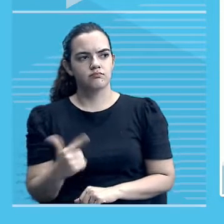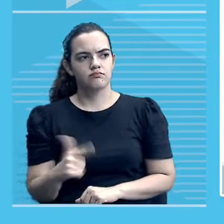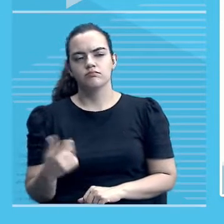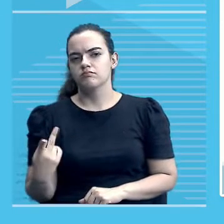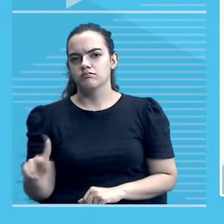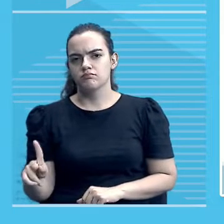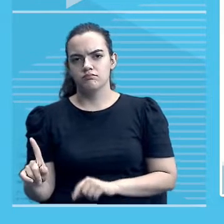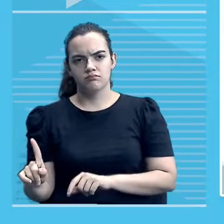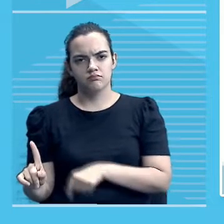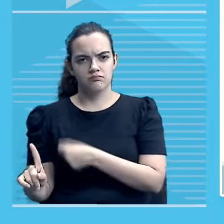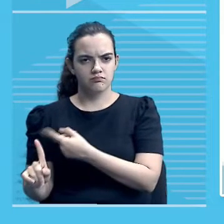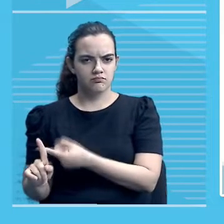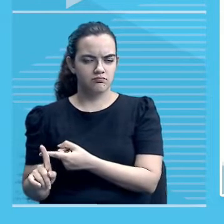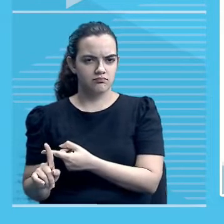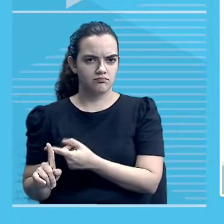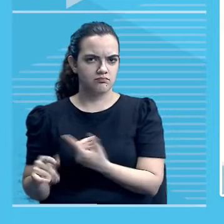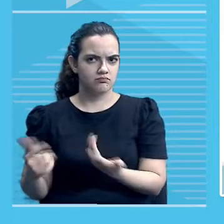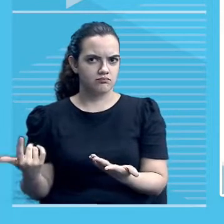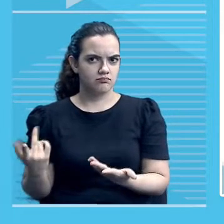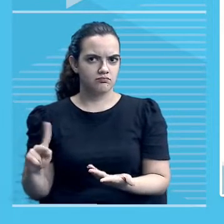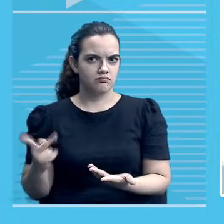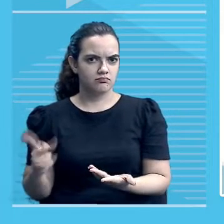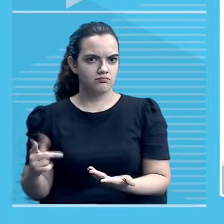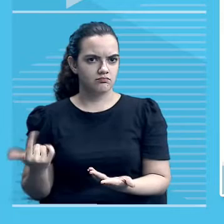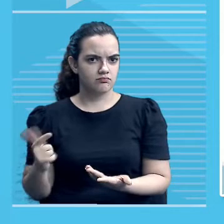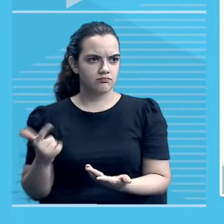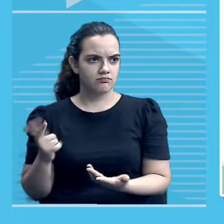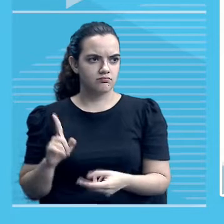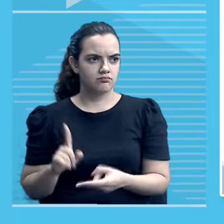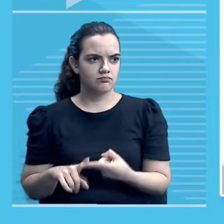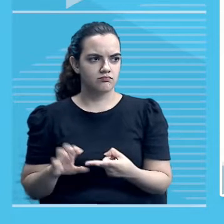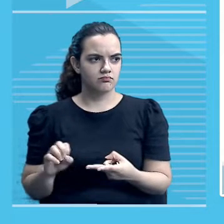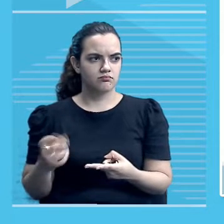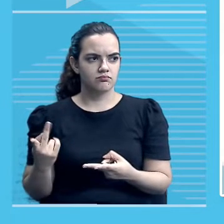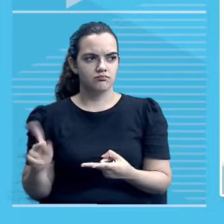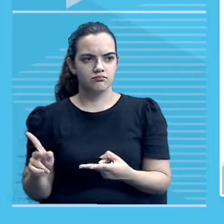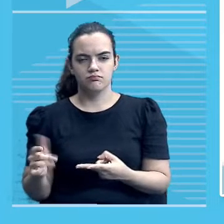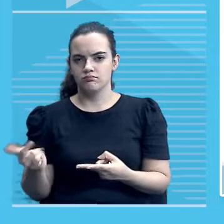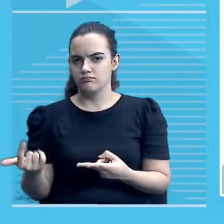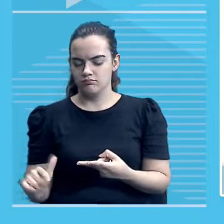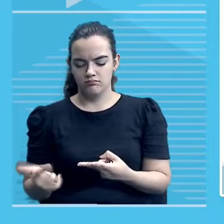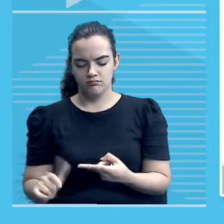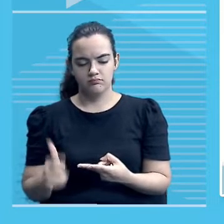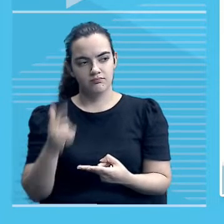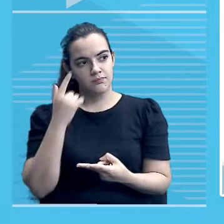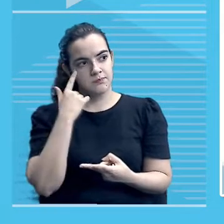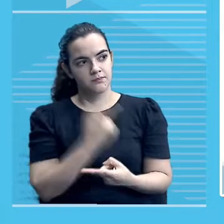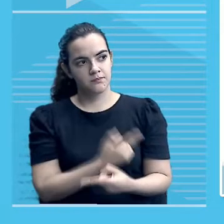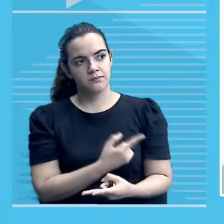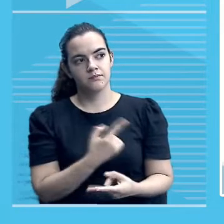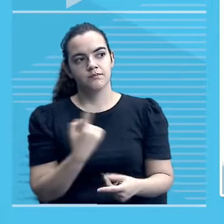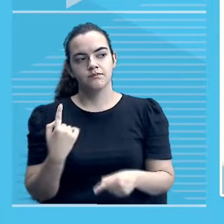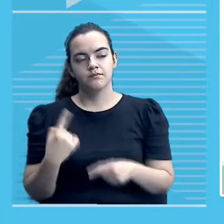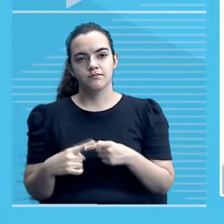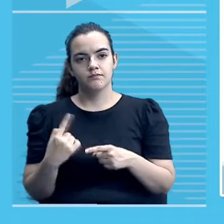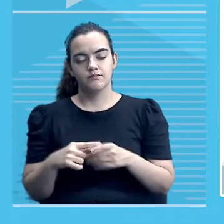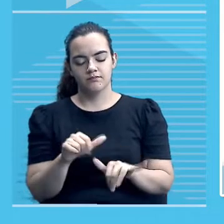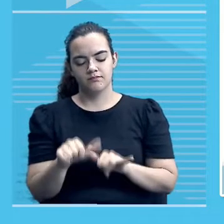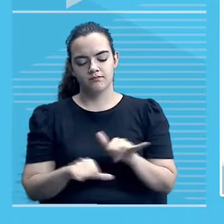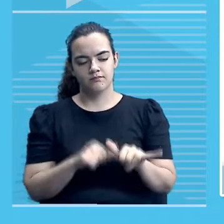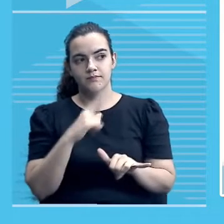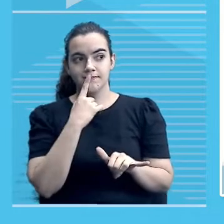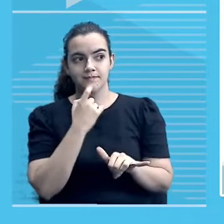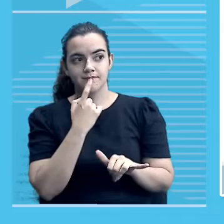hidroxila. Por quê? Porque foi neutralizado total. Todo sal que é proveniente de uma reação de